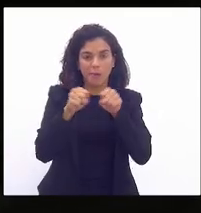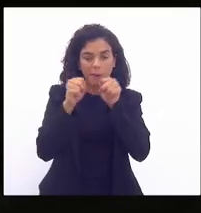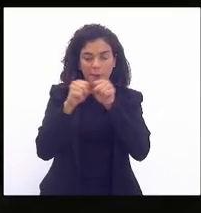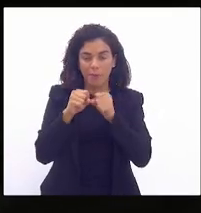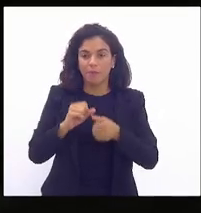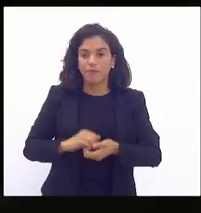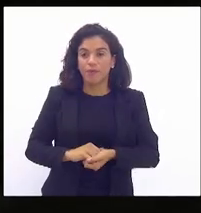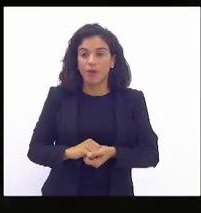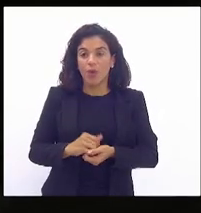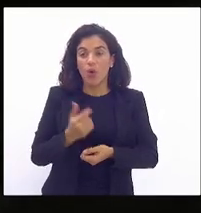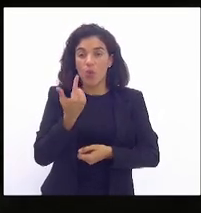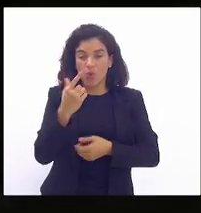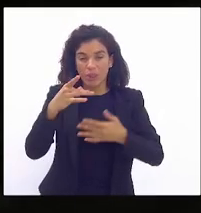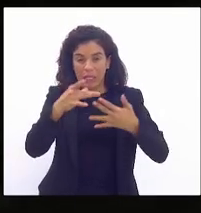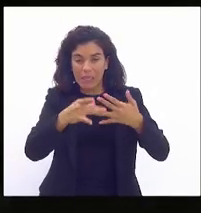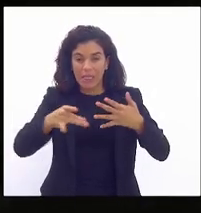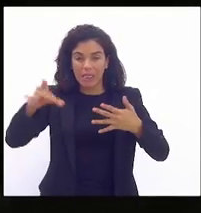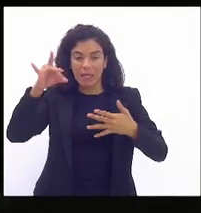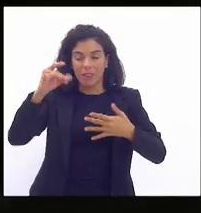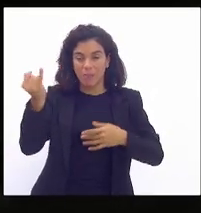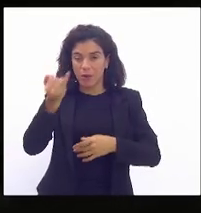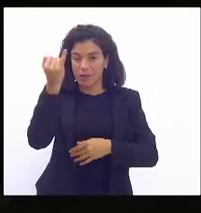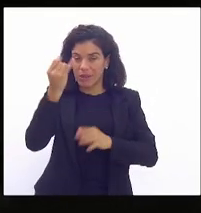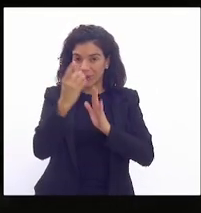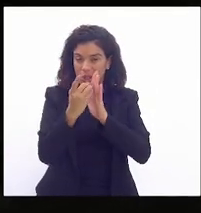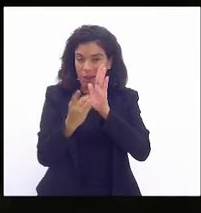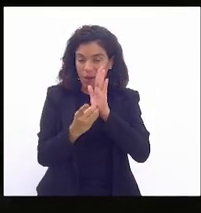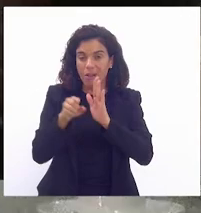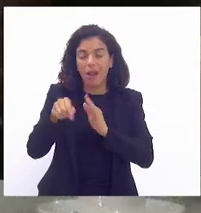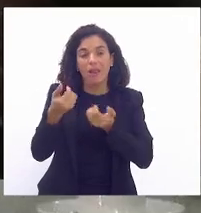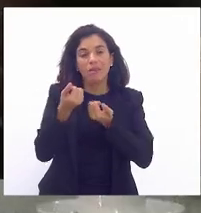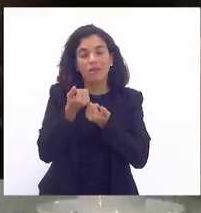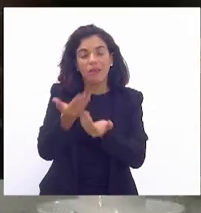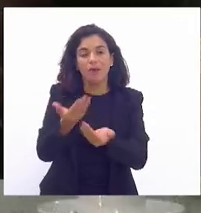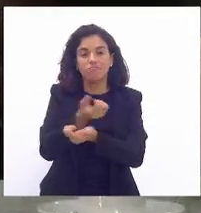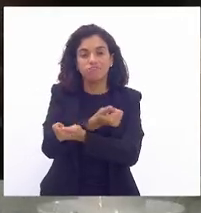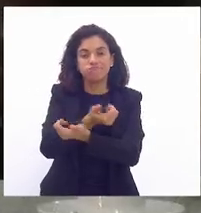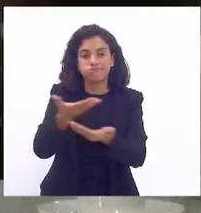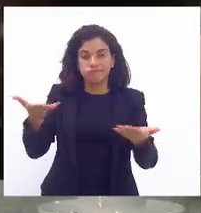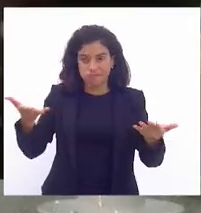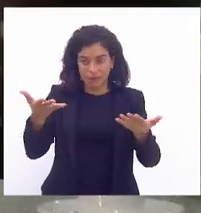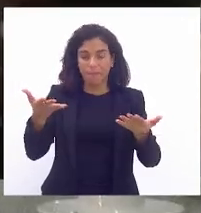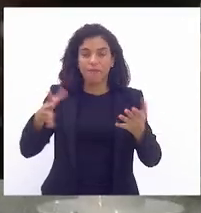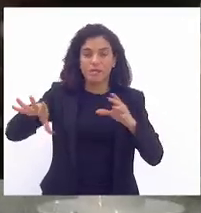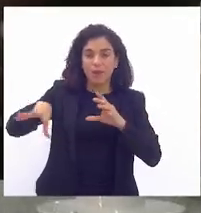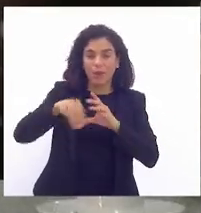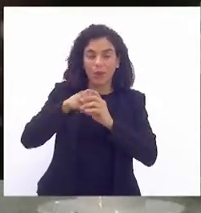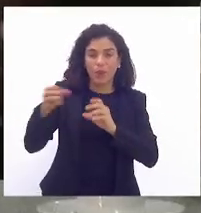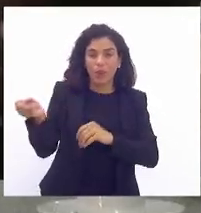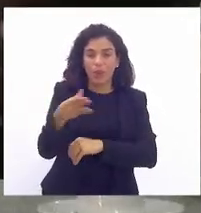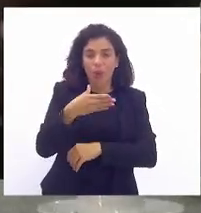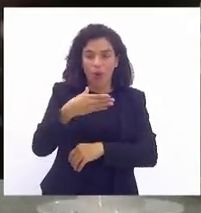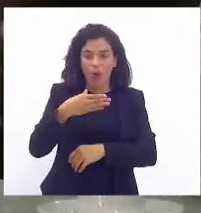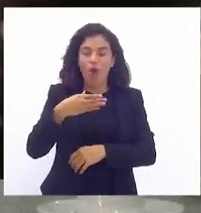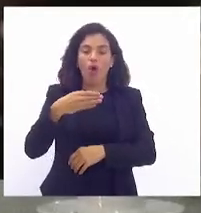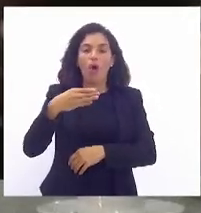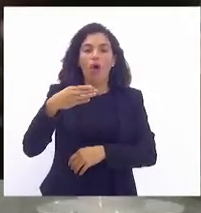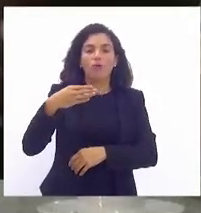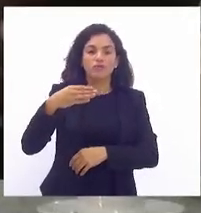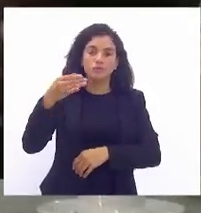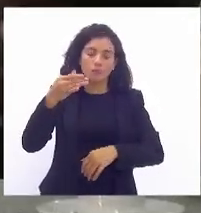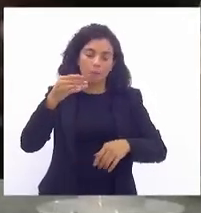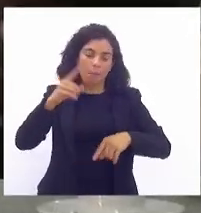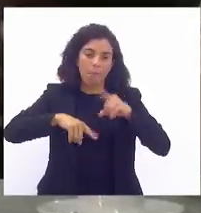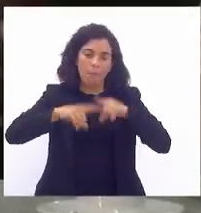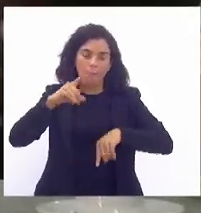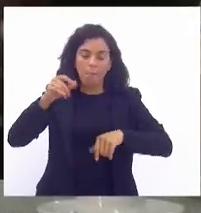Uma coisa importante que está estabelecido no decreto é que ele dá abrangência para serem incluídos novos poluentes no monitoramento,